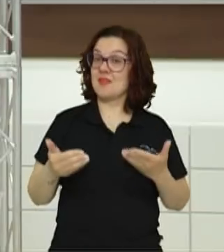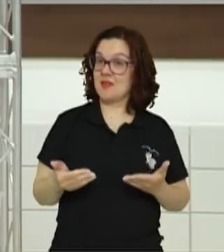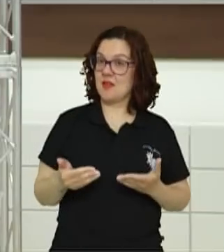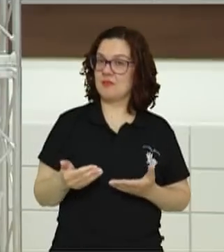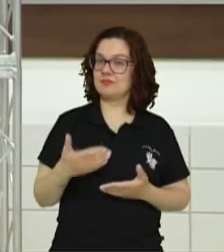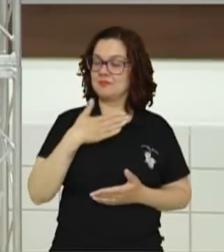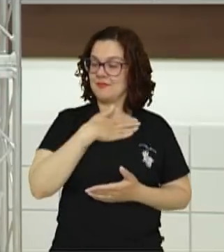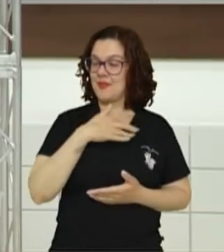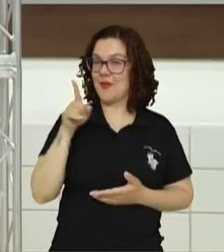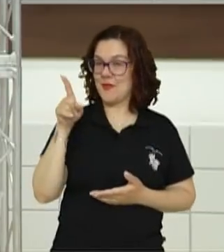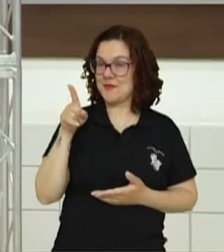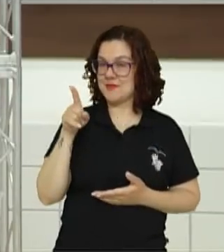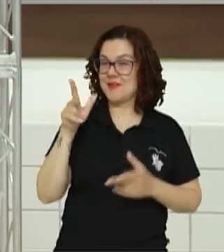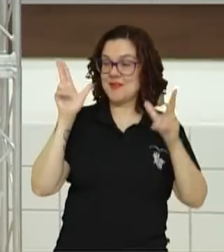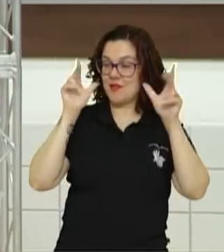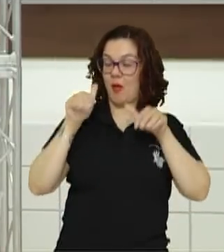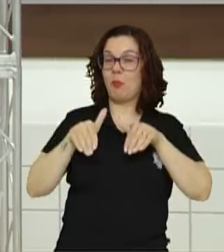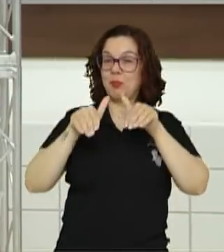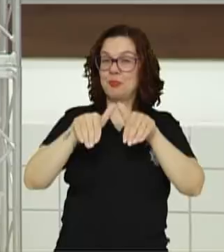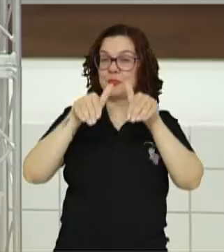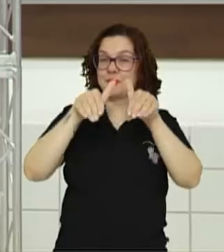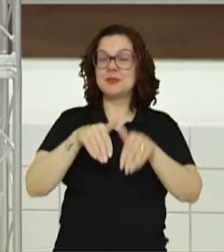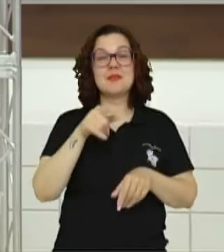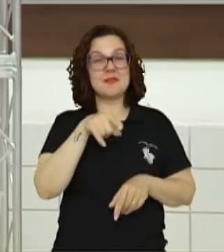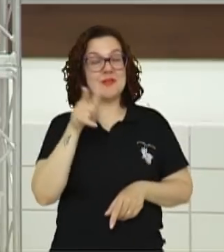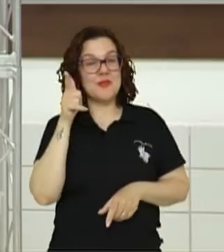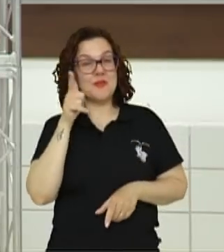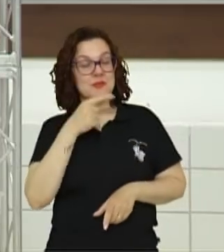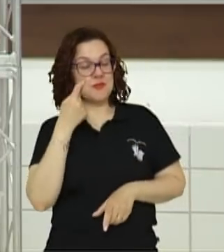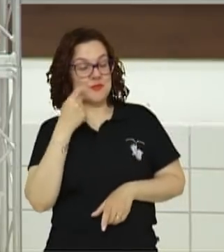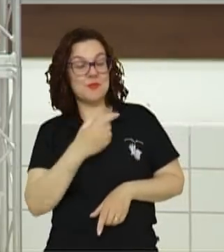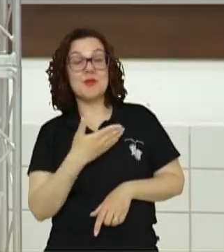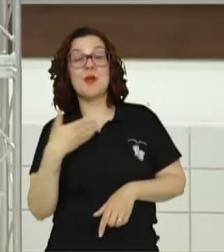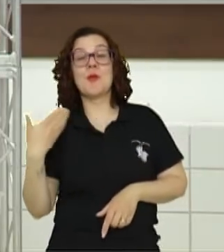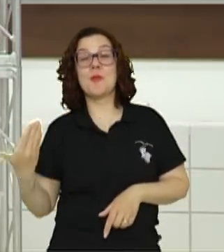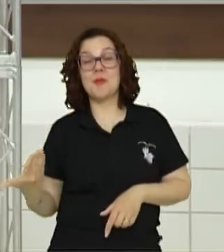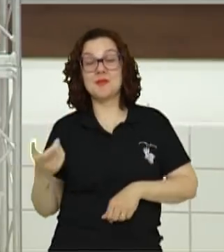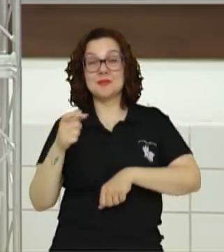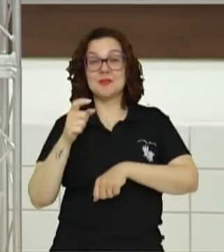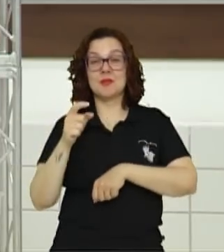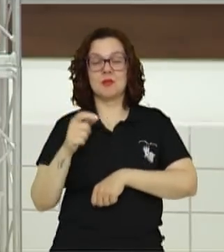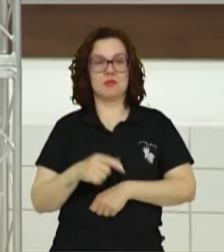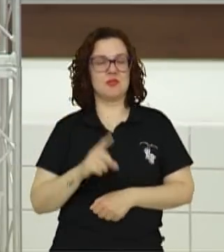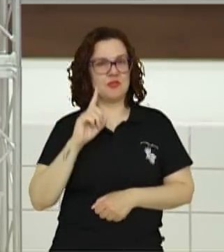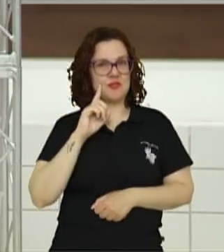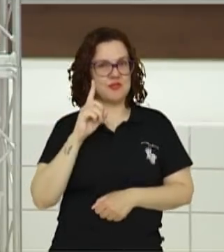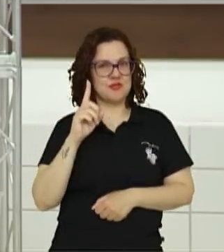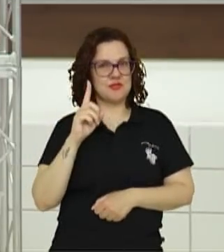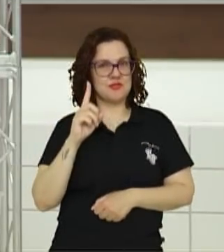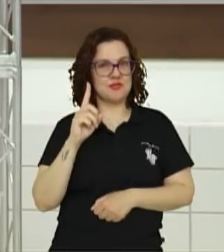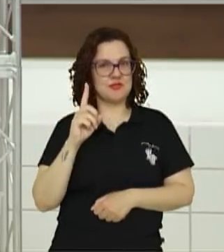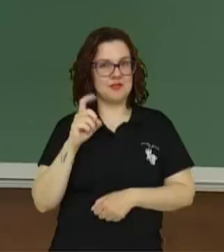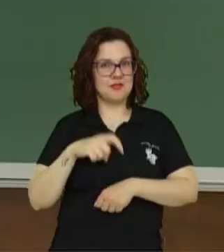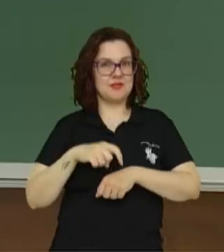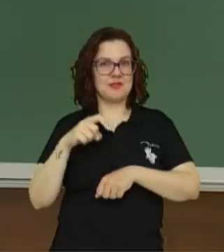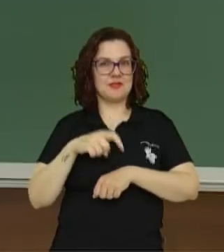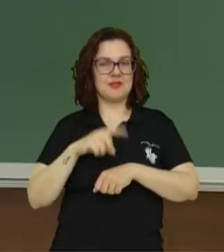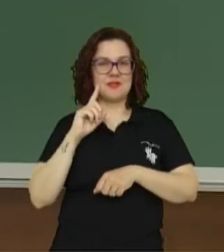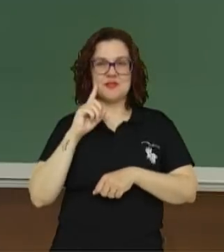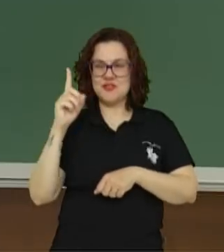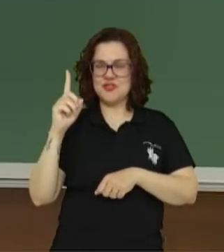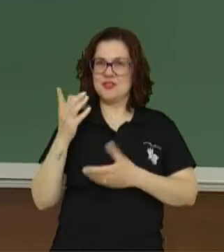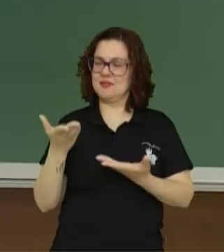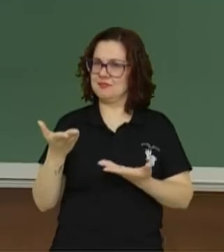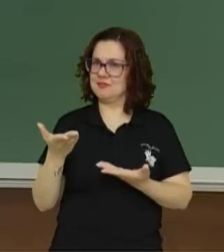E aí, gostaram desse nosso coelho saltador? Conseguiram descobrir em quantos dias ele vai parar? Vamos lá?